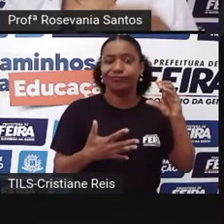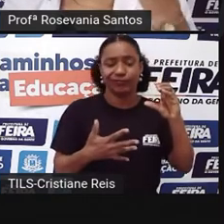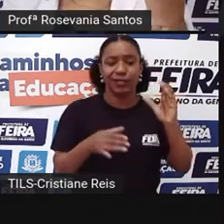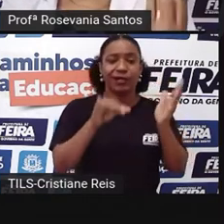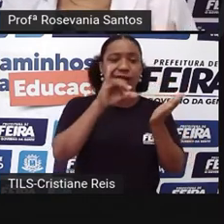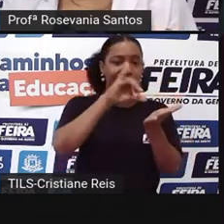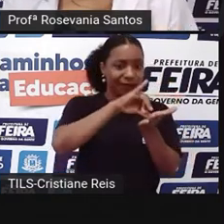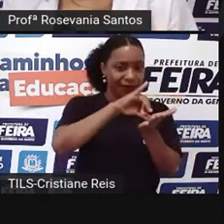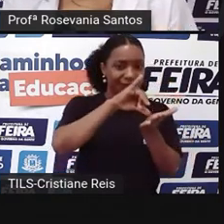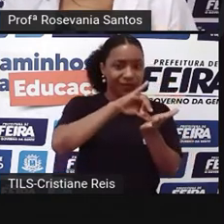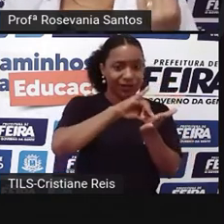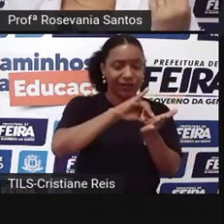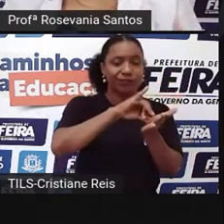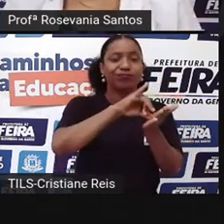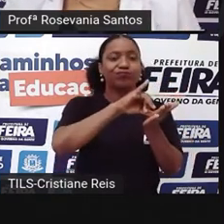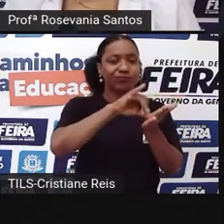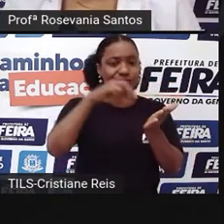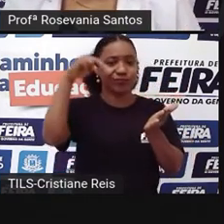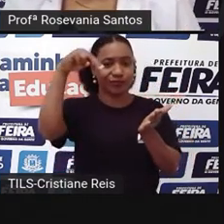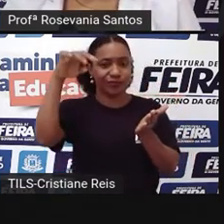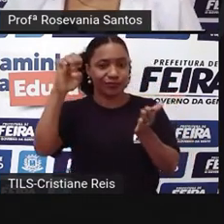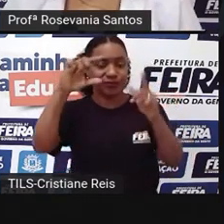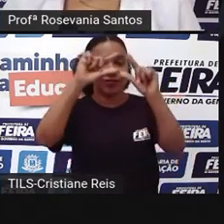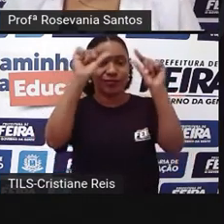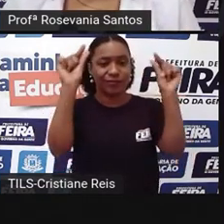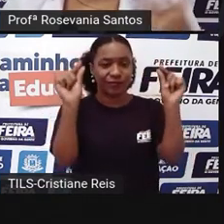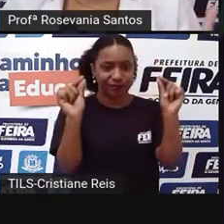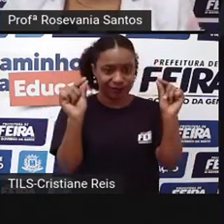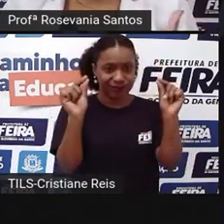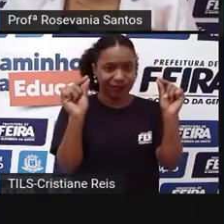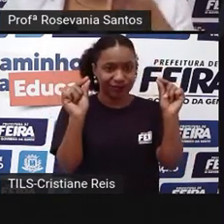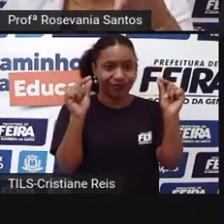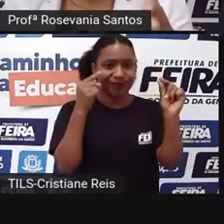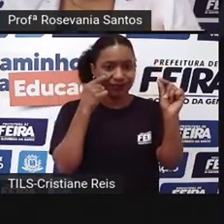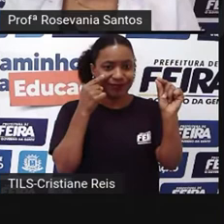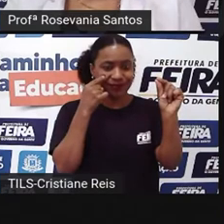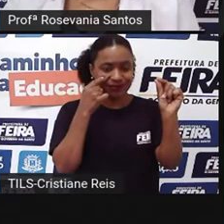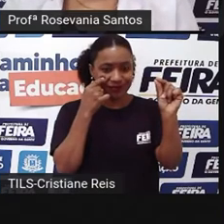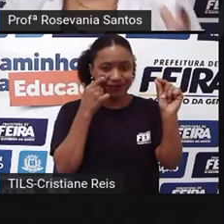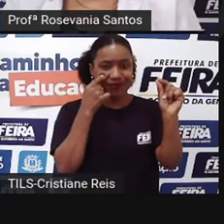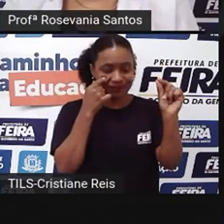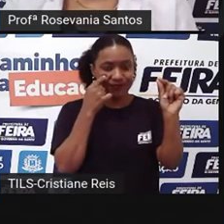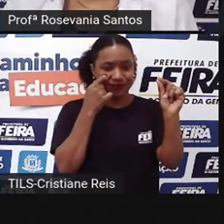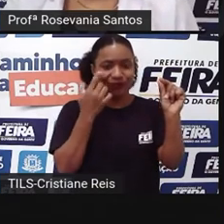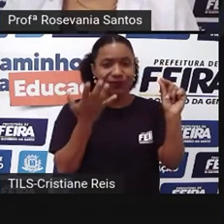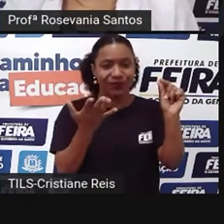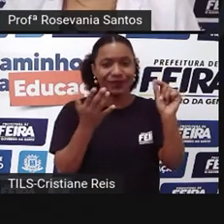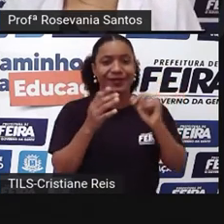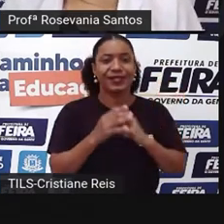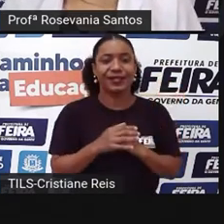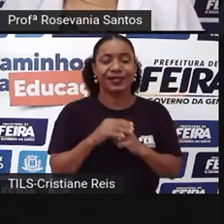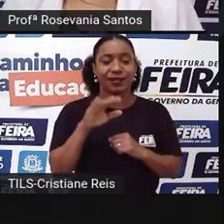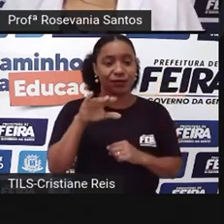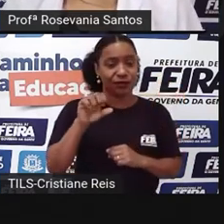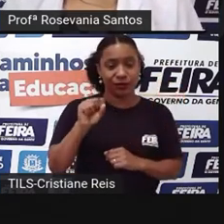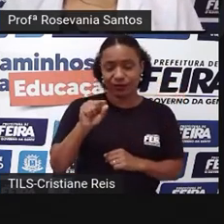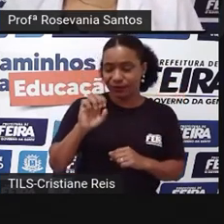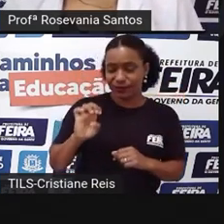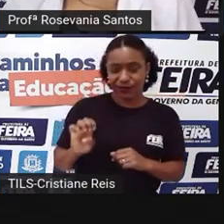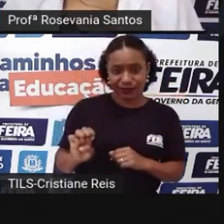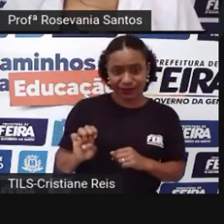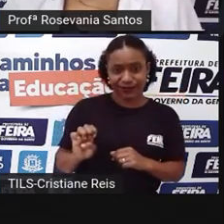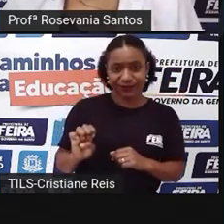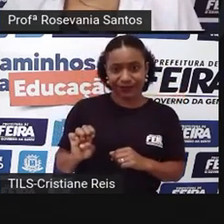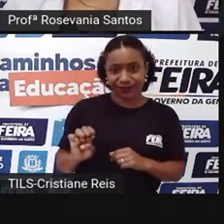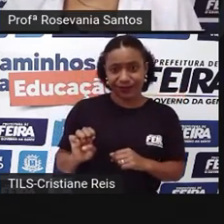econômico, que saiu de lá do Nordeste para vir para aqui, no caso, para vir para essa região aí, né, o Centro-Sul. Aí